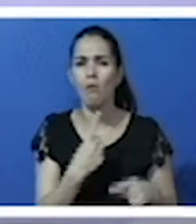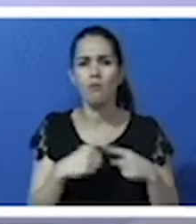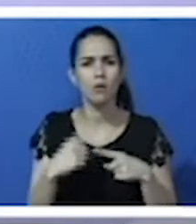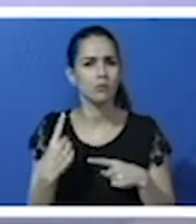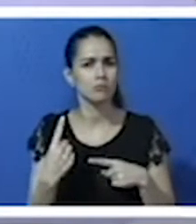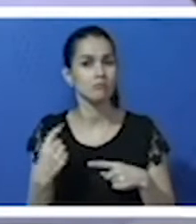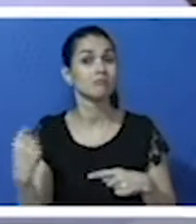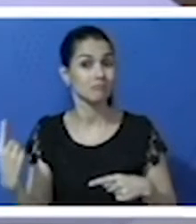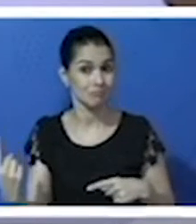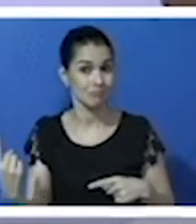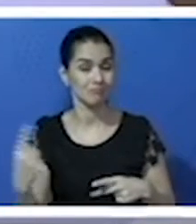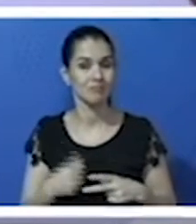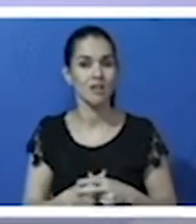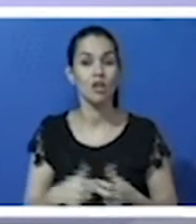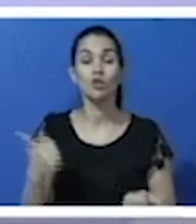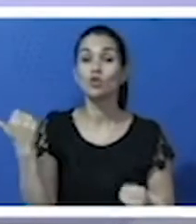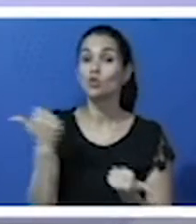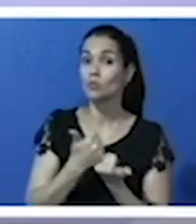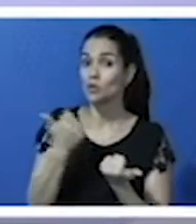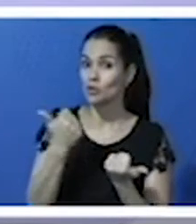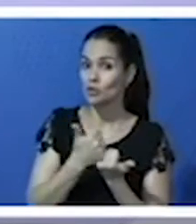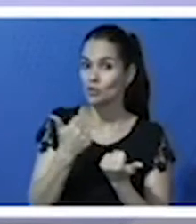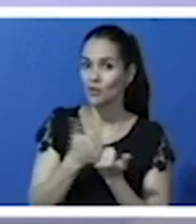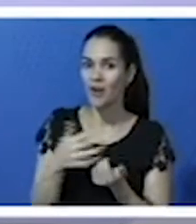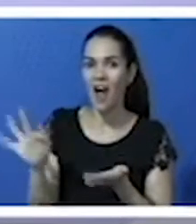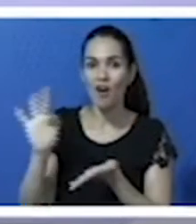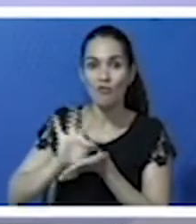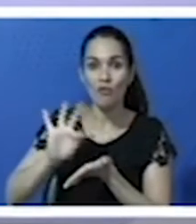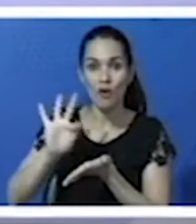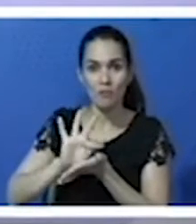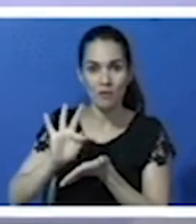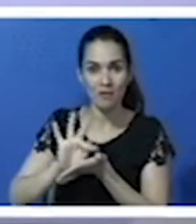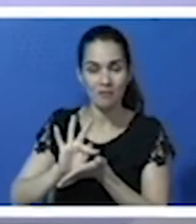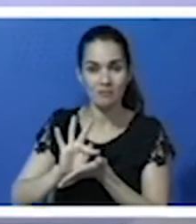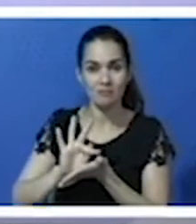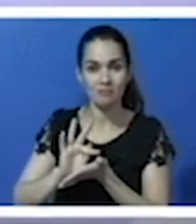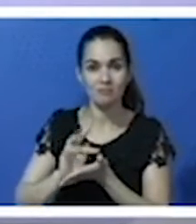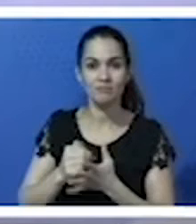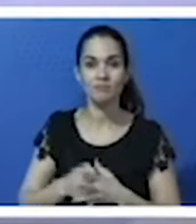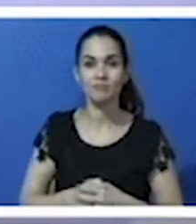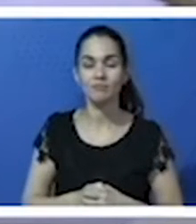Substituímos tudo que nós temos aqui na fórmula de Bhaskara, que é essa daqui.